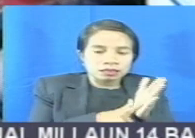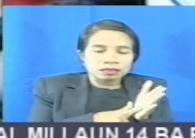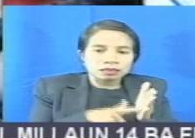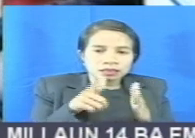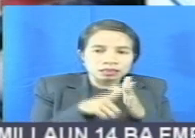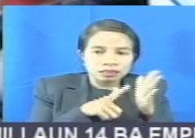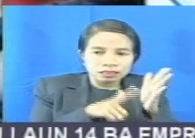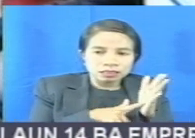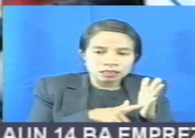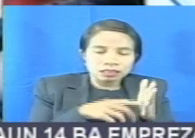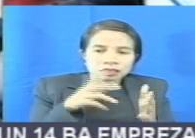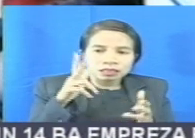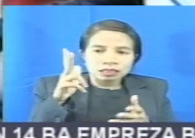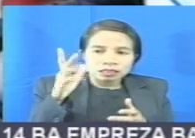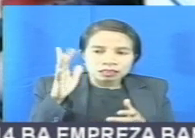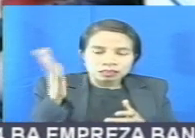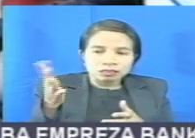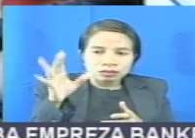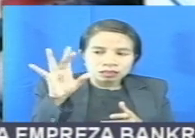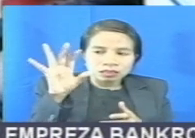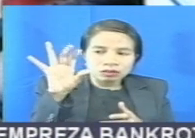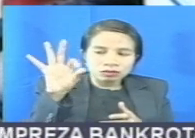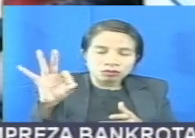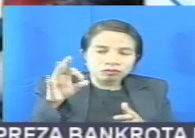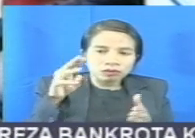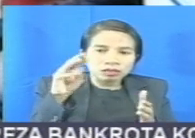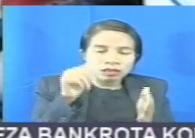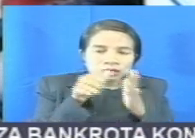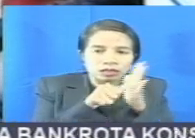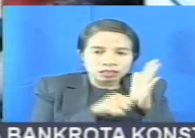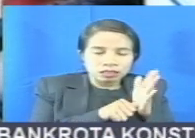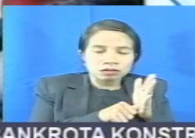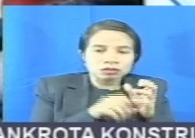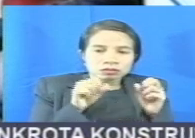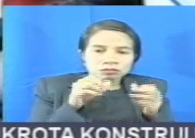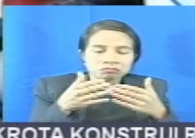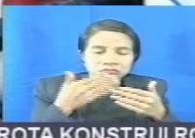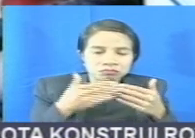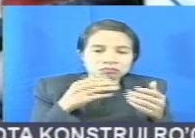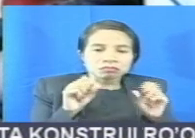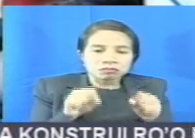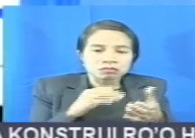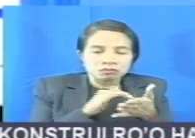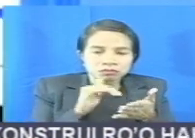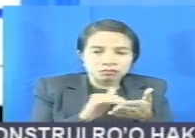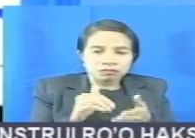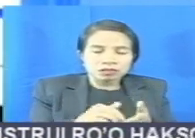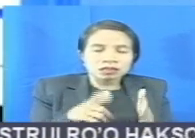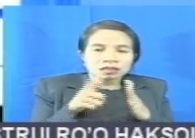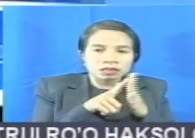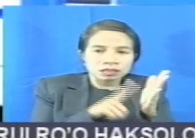lei dene já 59 artigos, lei ne simples e mais práticas simples. E lei